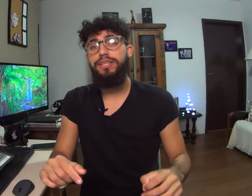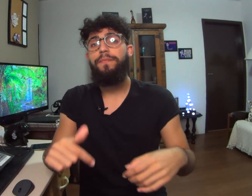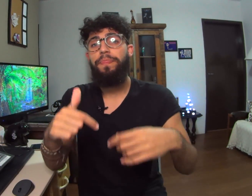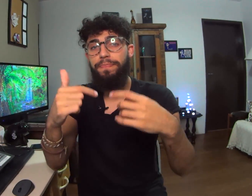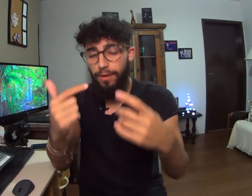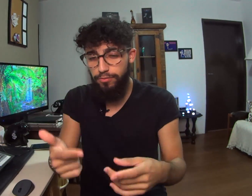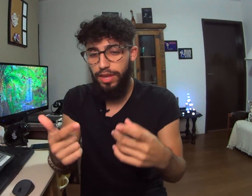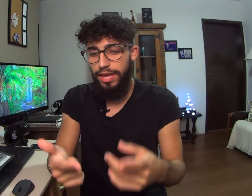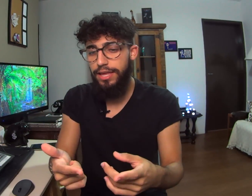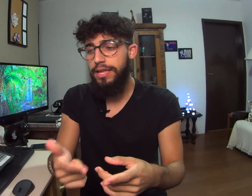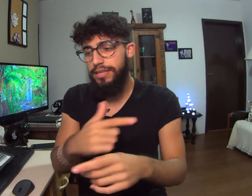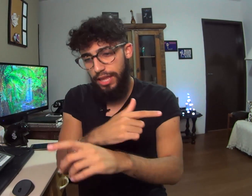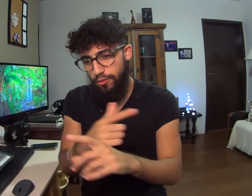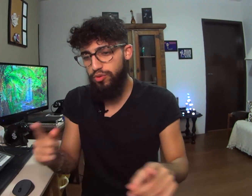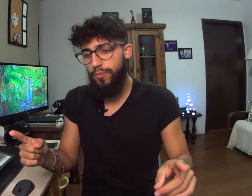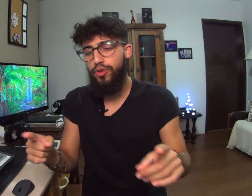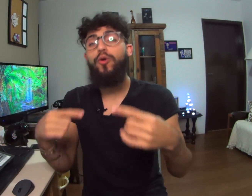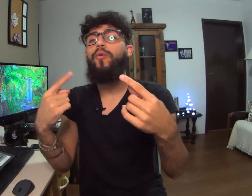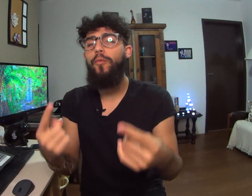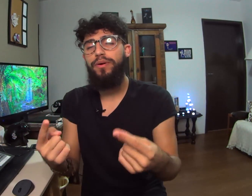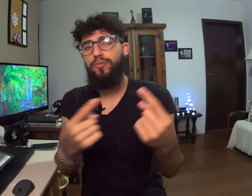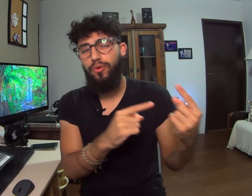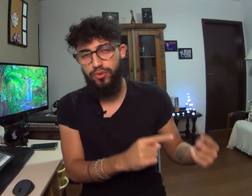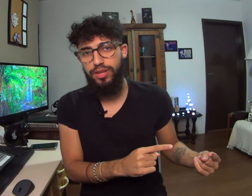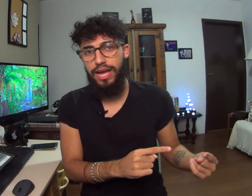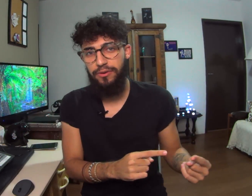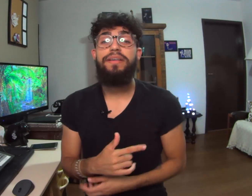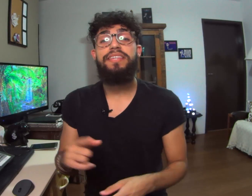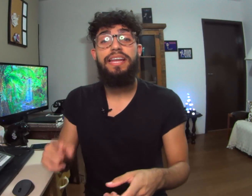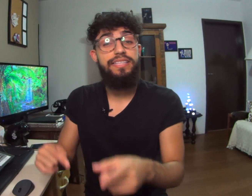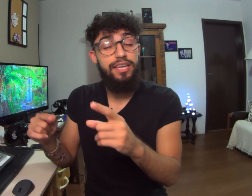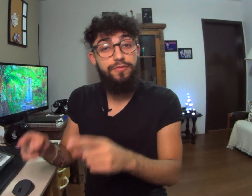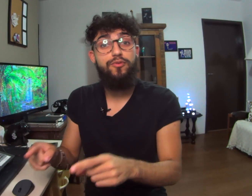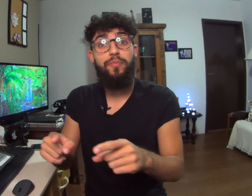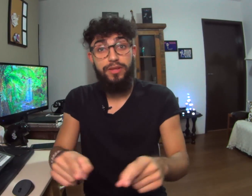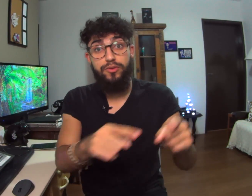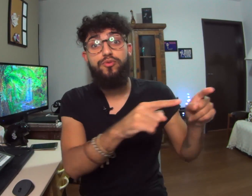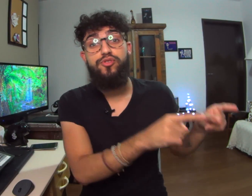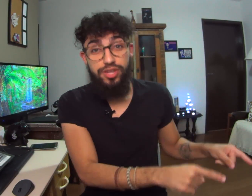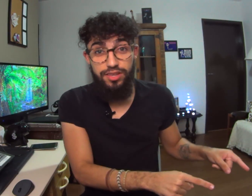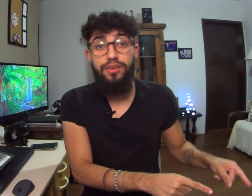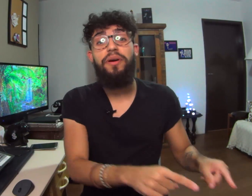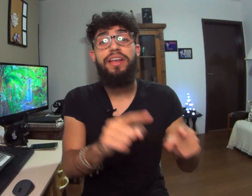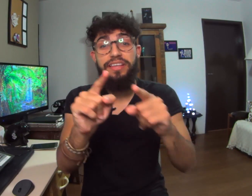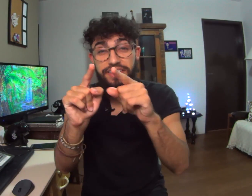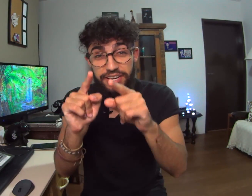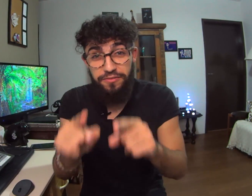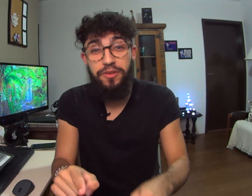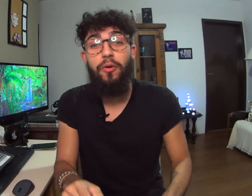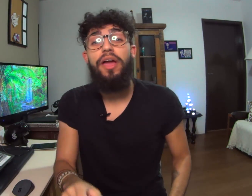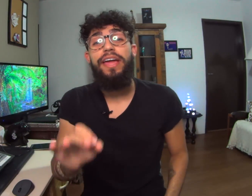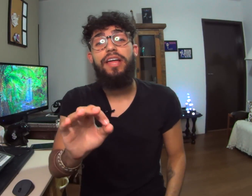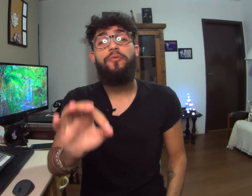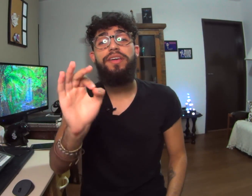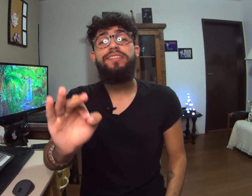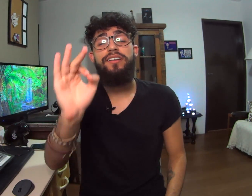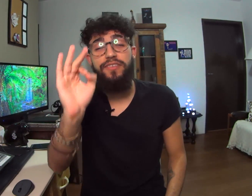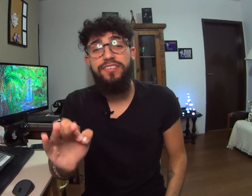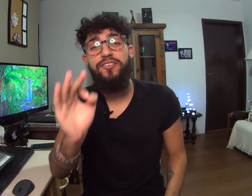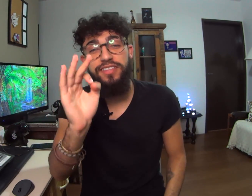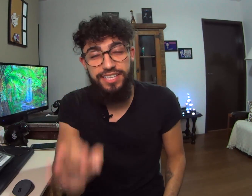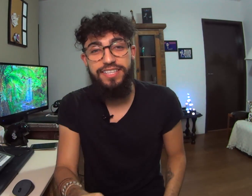da gasolina não tenha nenhum tipo de culpa do Bolsonaro, mas que ele interviu no preço do diesel, ele interviu. Ele é